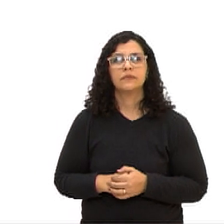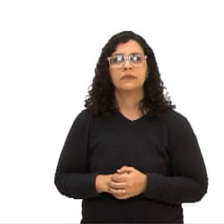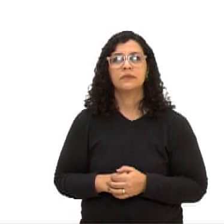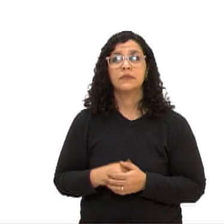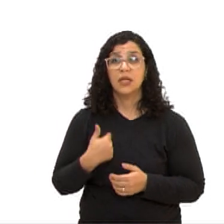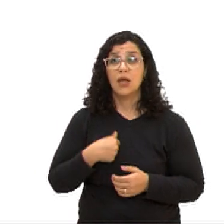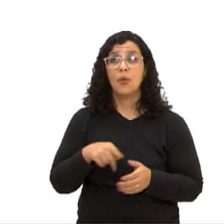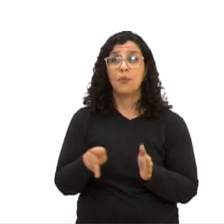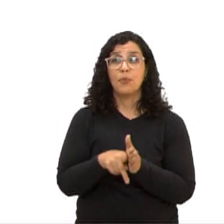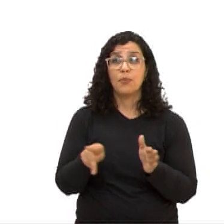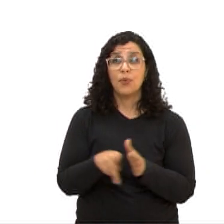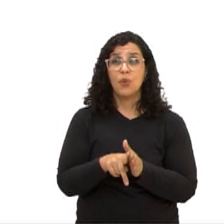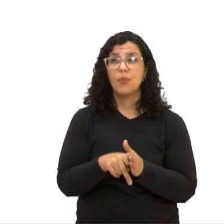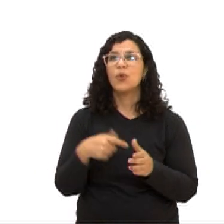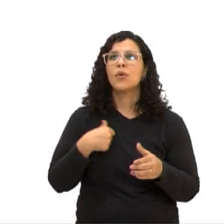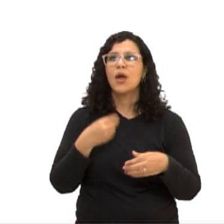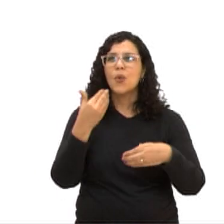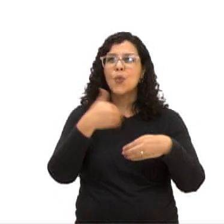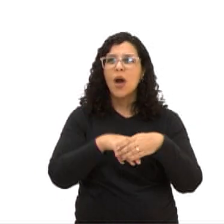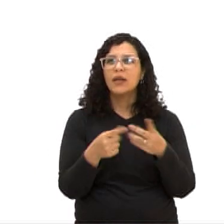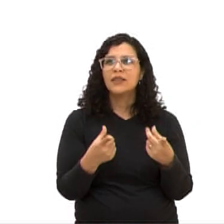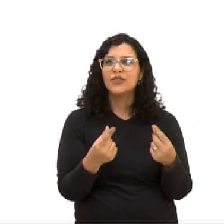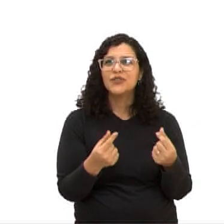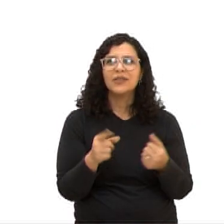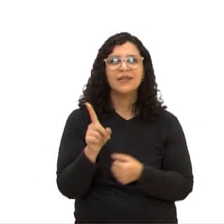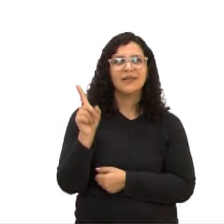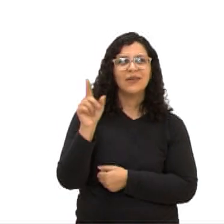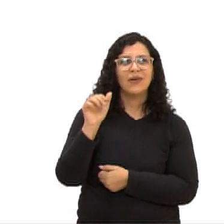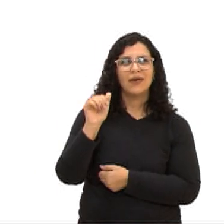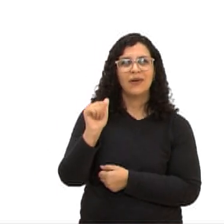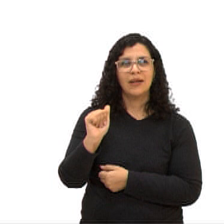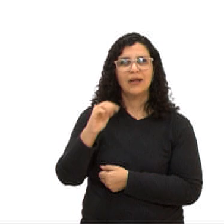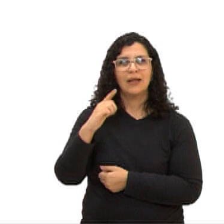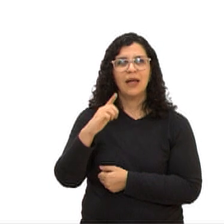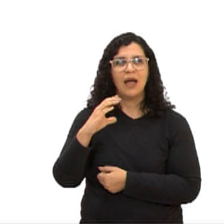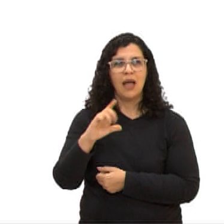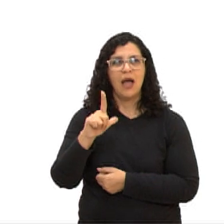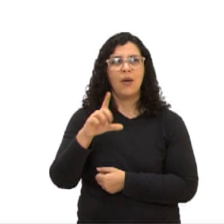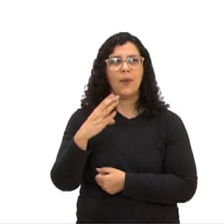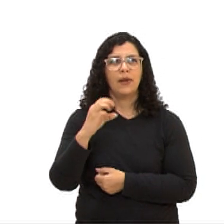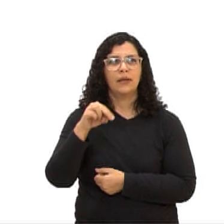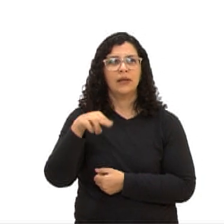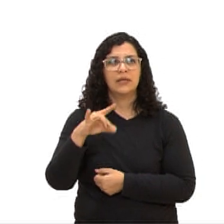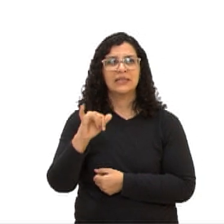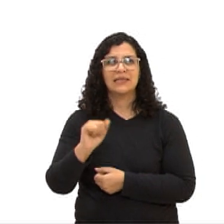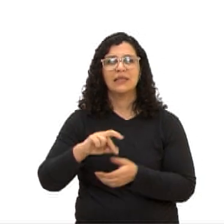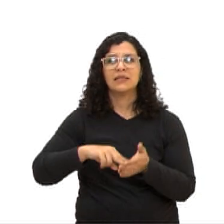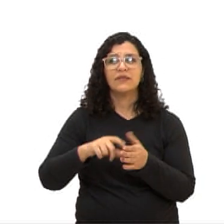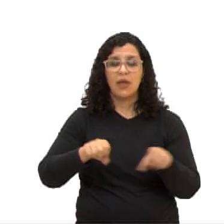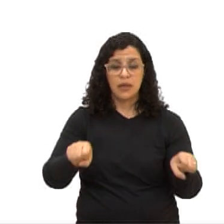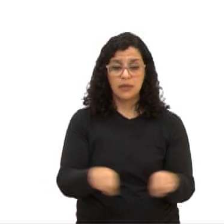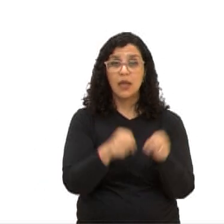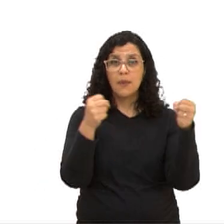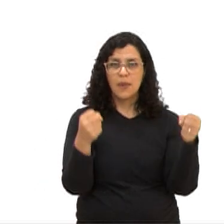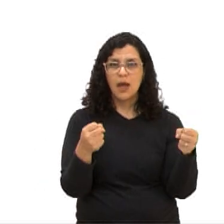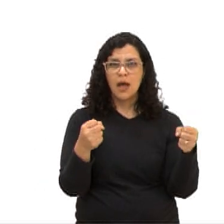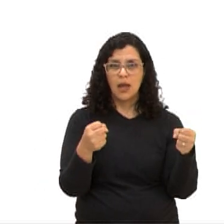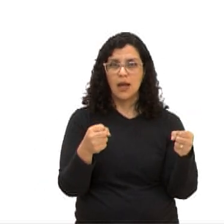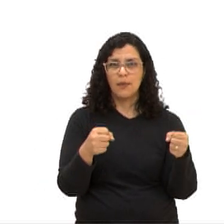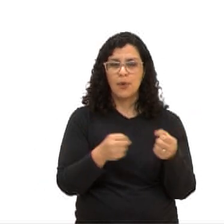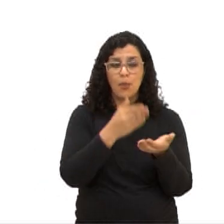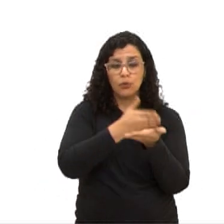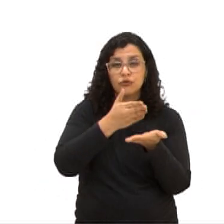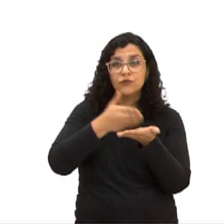Então, eu parto o cofre, eu parti o cofre, eu quebrei o cofre. Aqui, o verbo partir está sendo utilizado como quebrar ou dividir